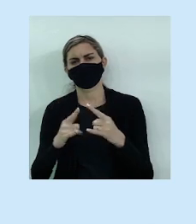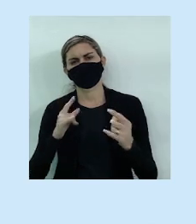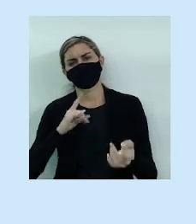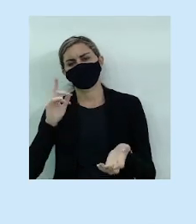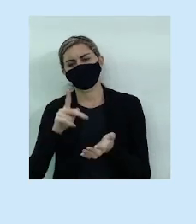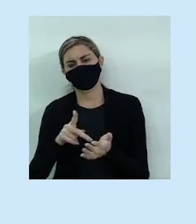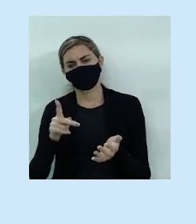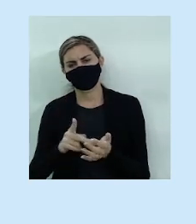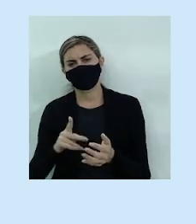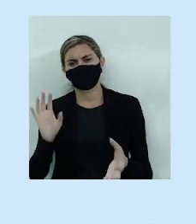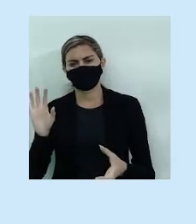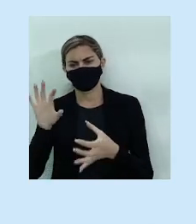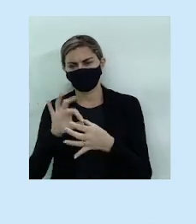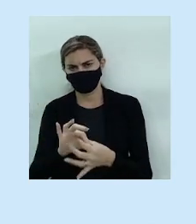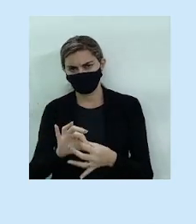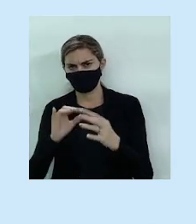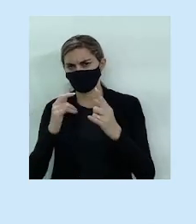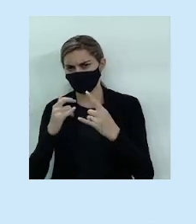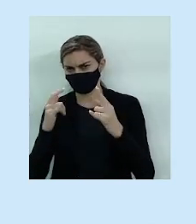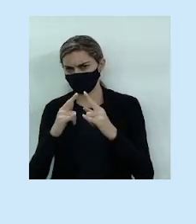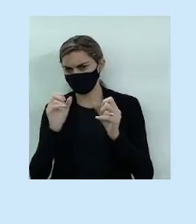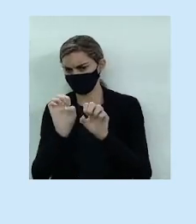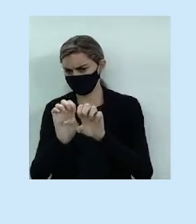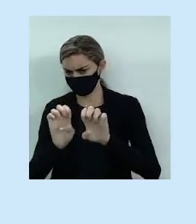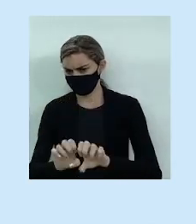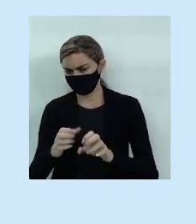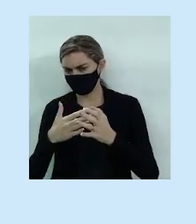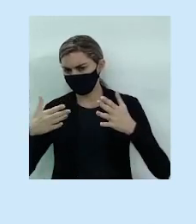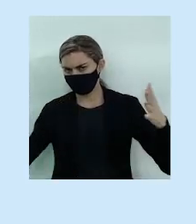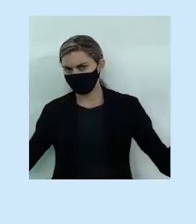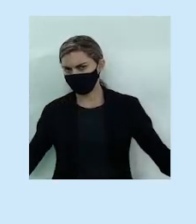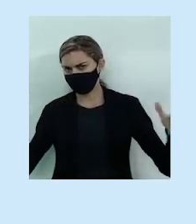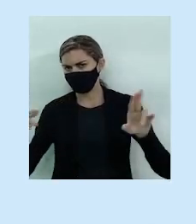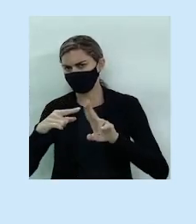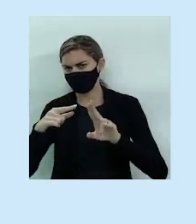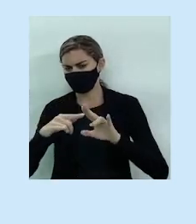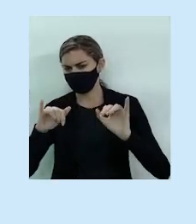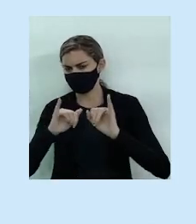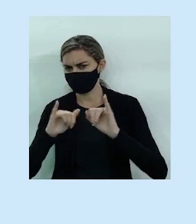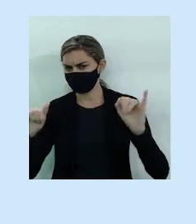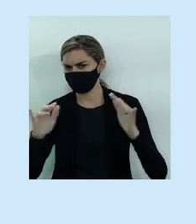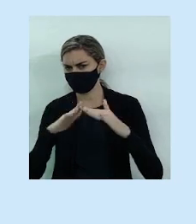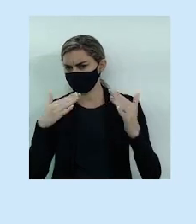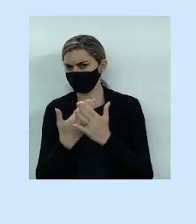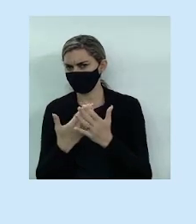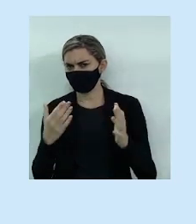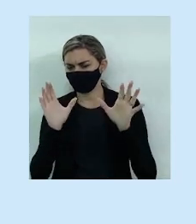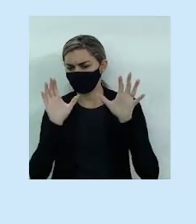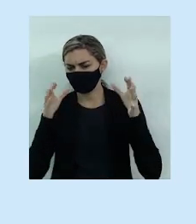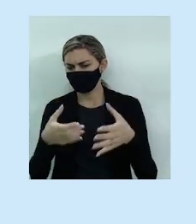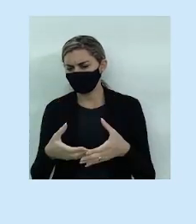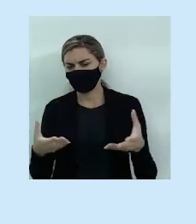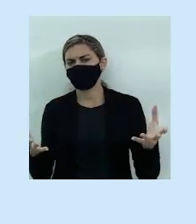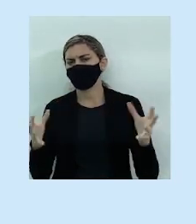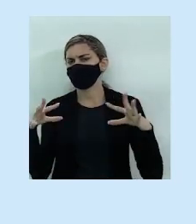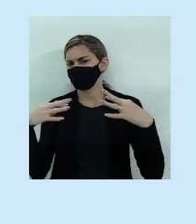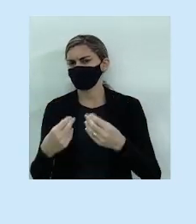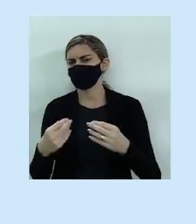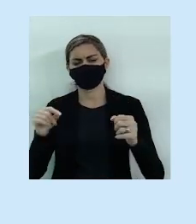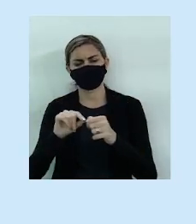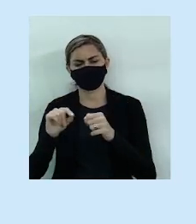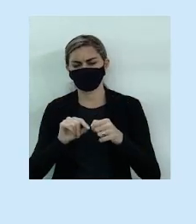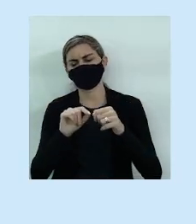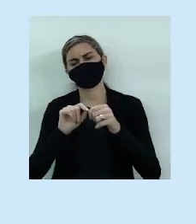realmente foi vinculada a uma estrutura maior, ela é uma unidade informacional escolar, comunitária, tudo isso vai